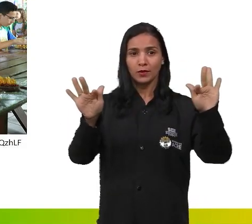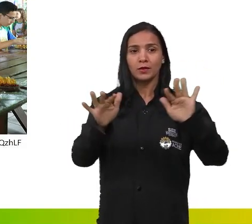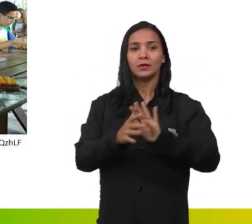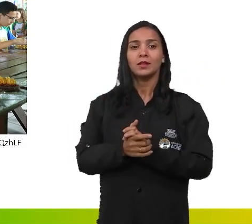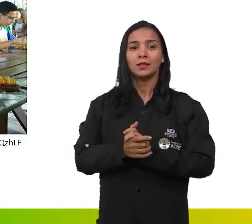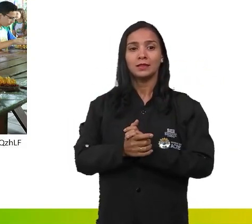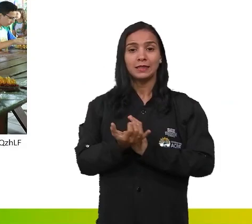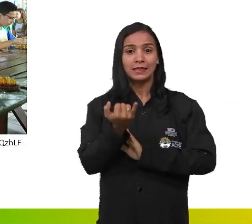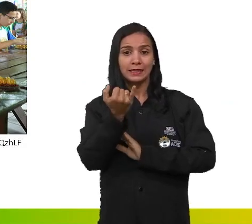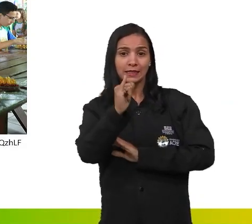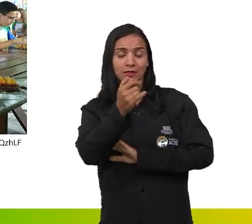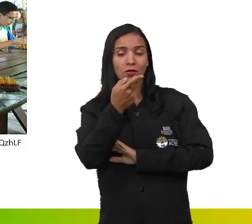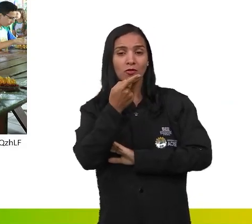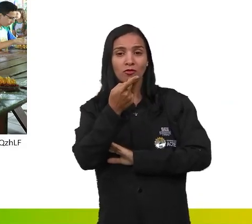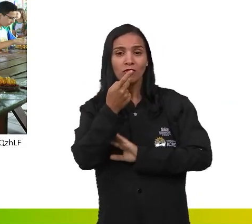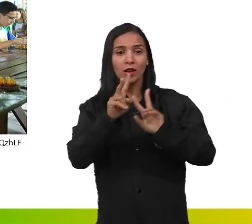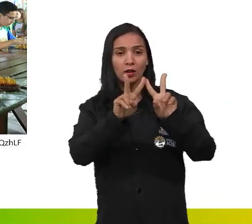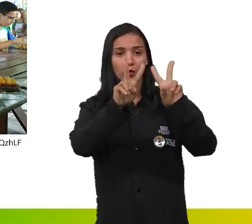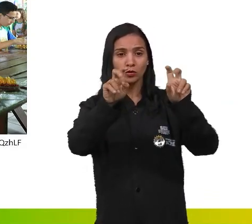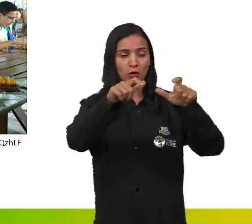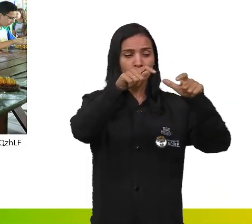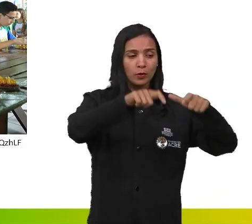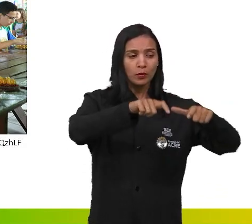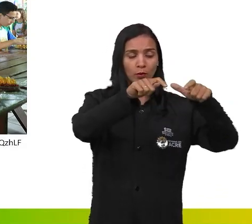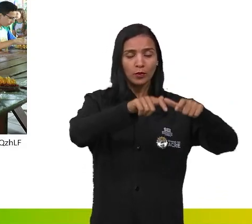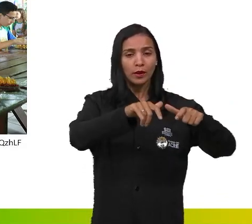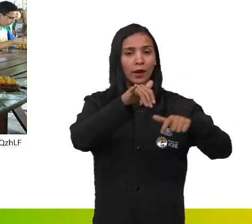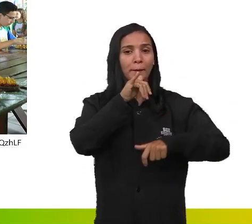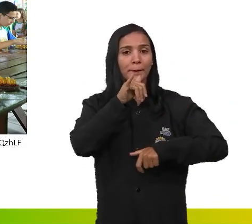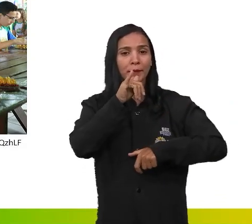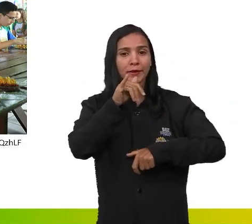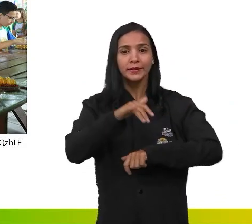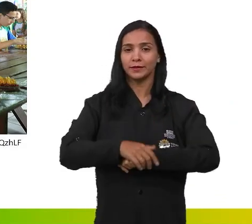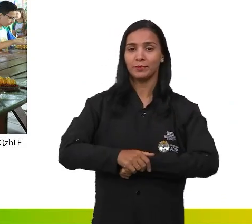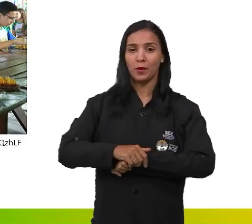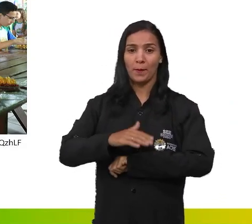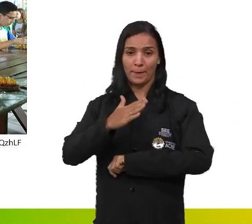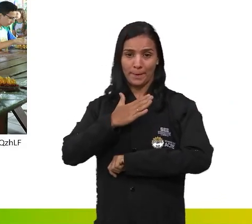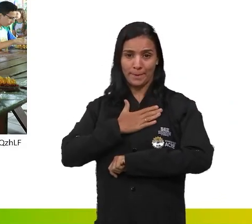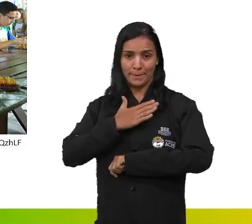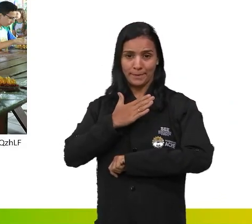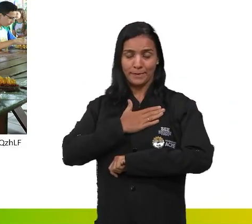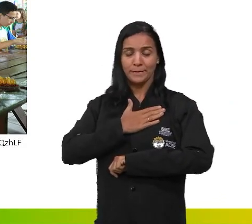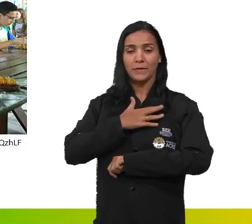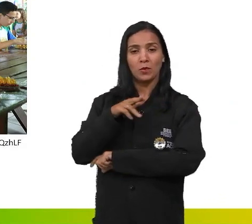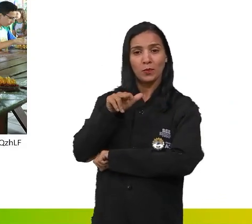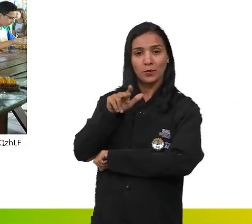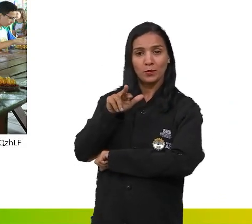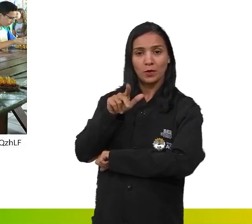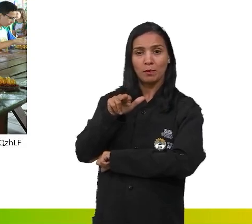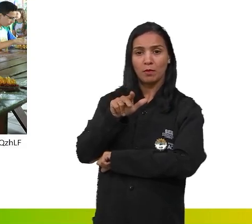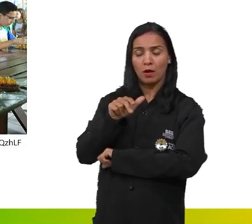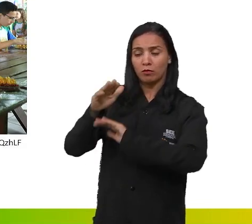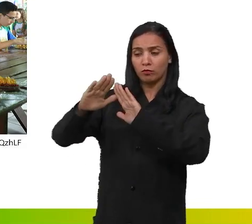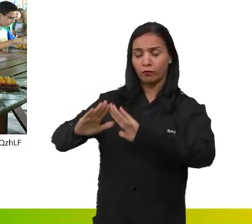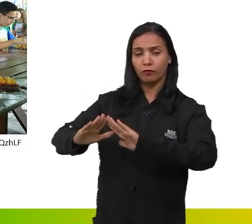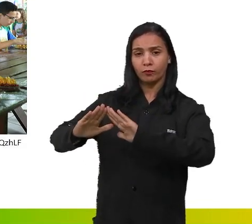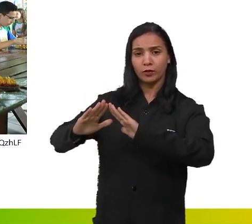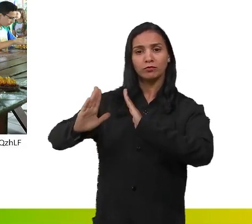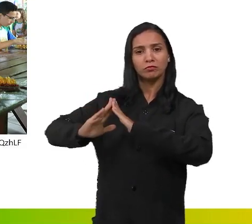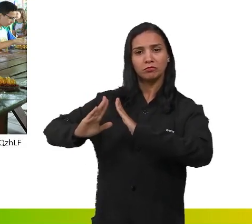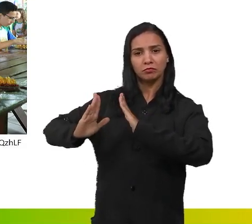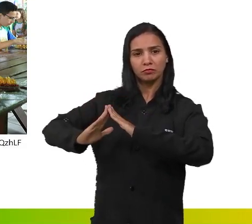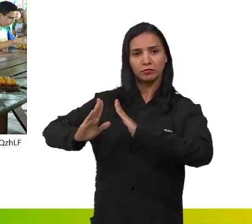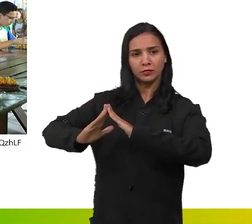nós temos My brother is at home. Meu irmão está em casa. E o segundo exemplo, We